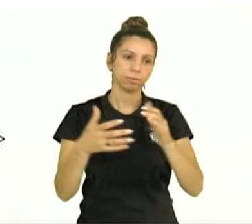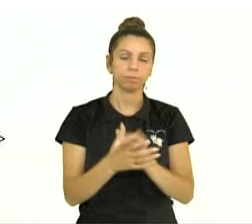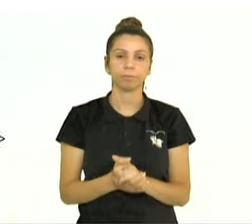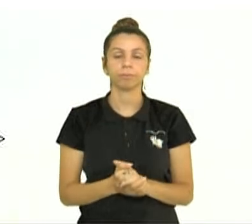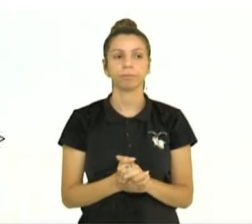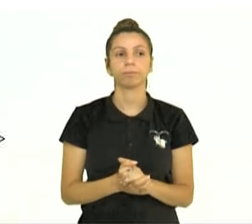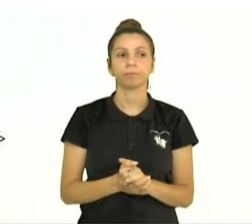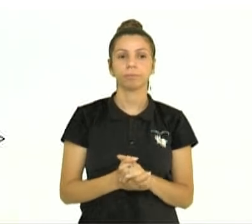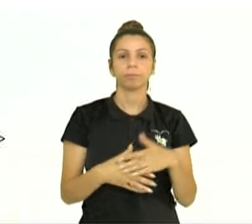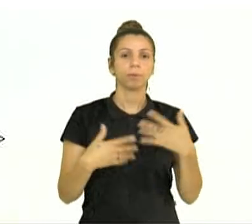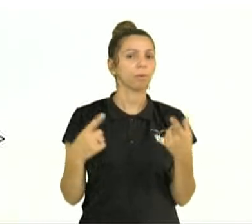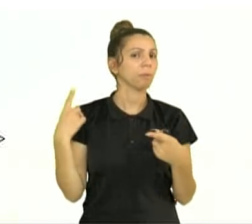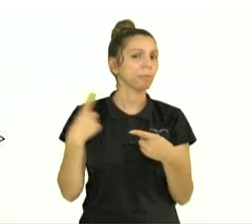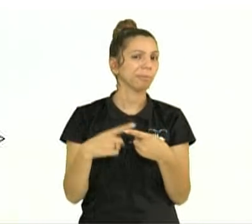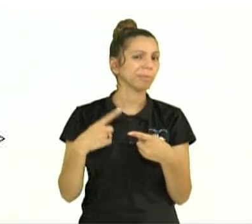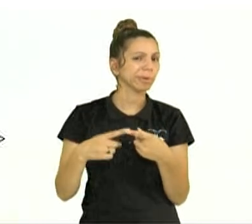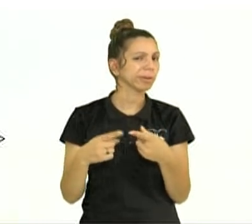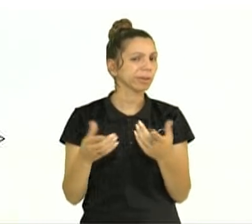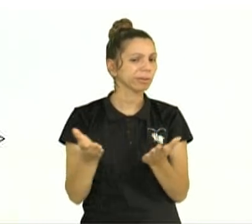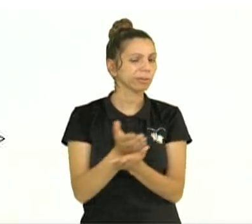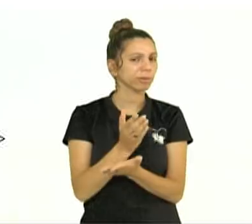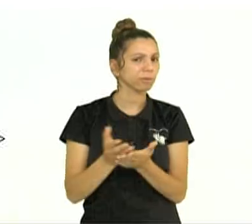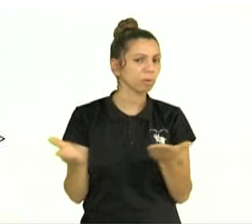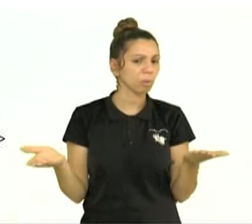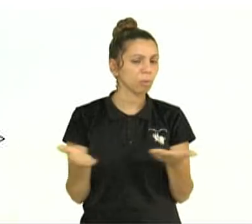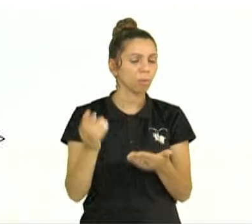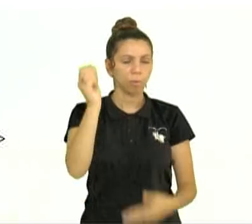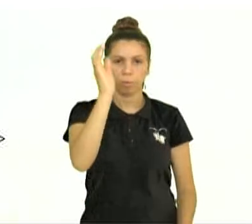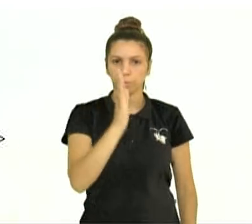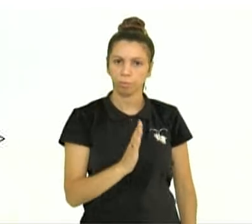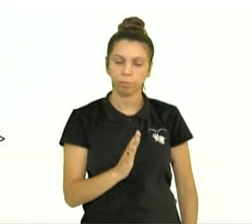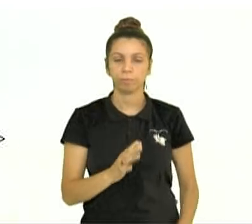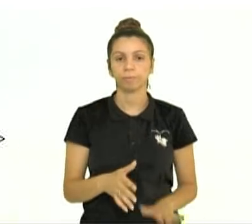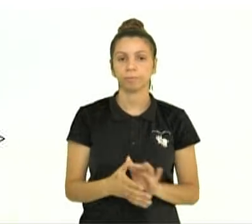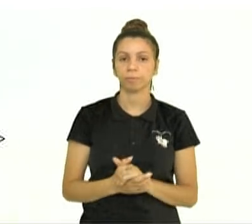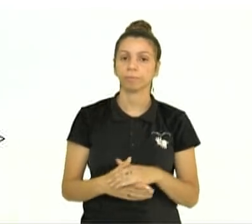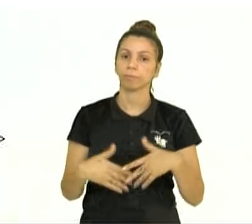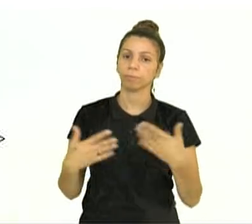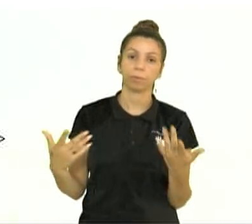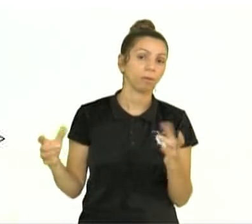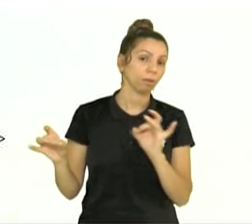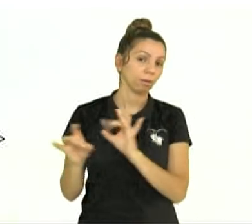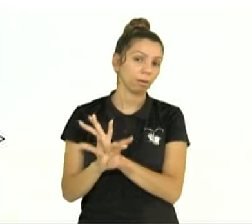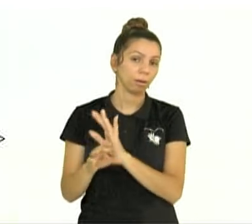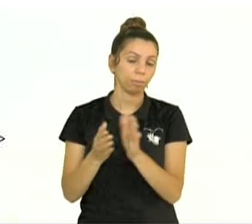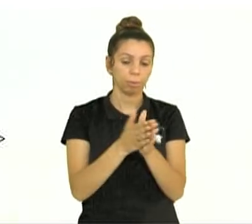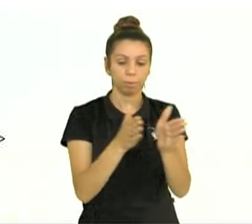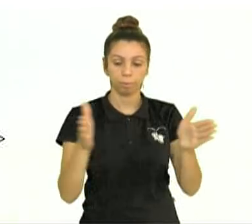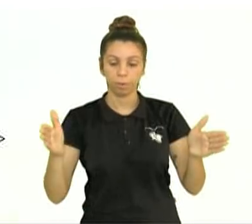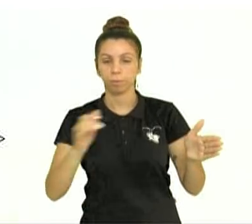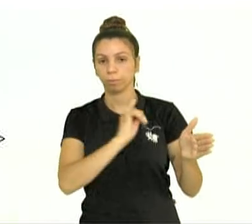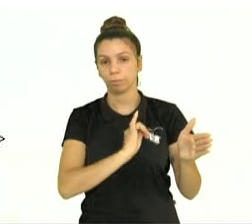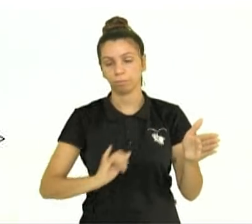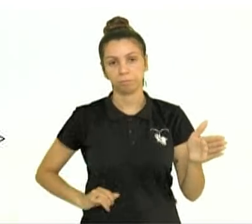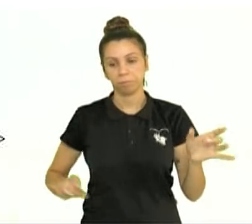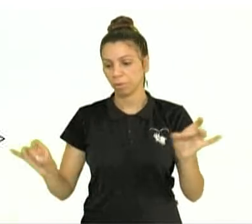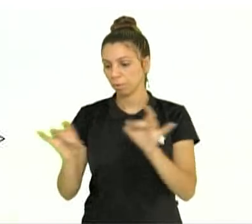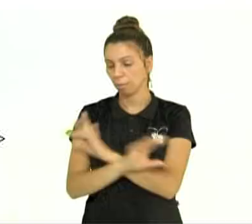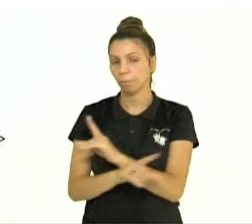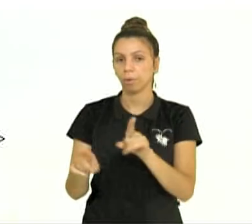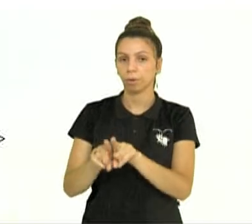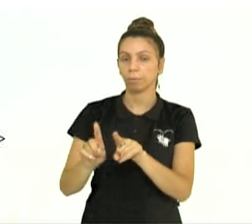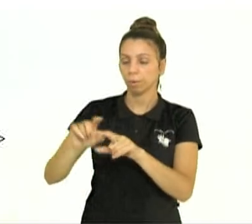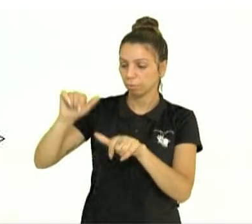da divisão, mas então por que se divide, então? Hoje no Brasil, os três poderes acabou o período imperial, proclamação da